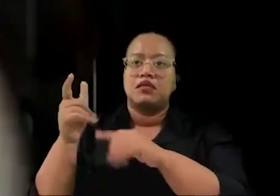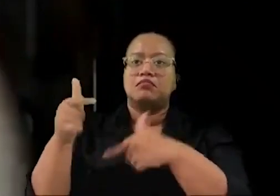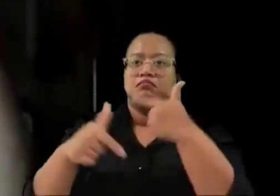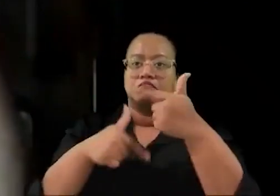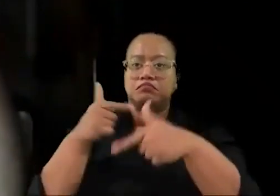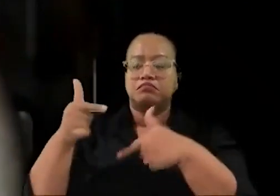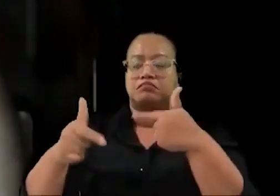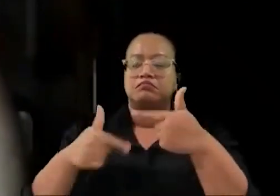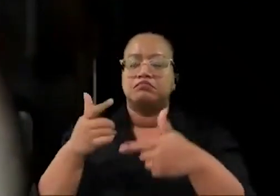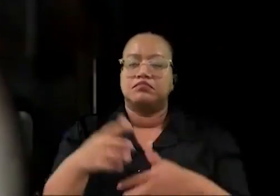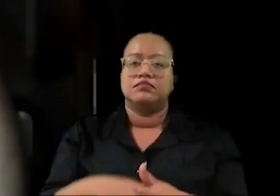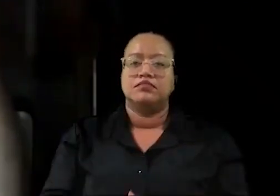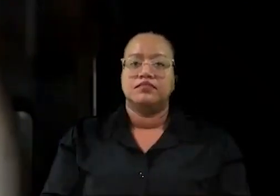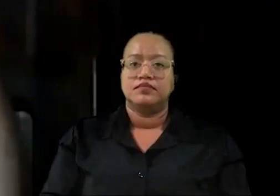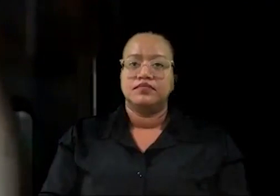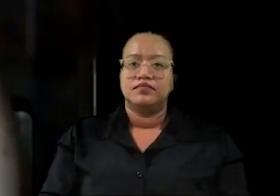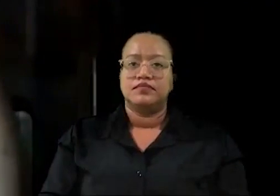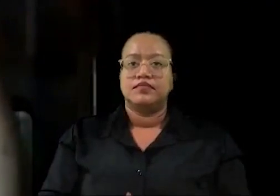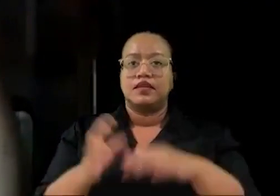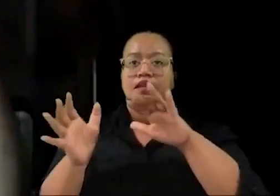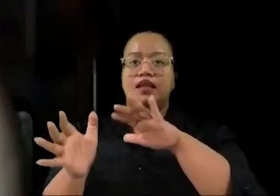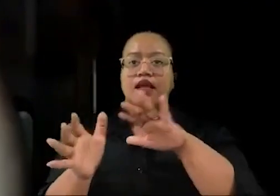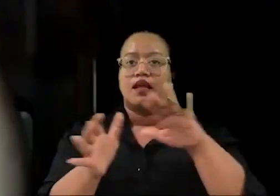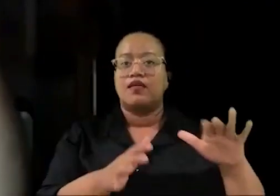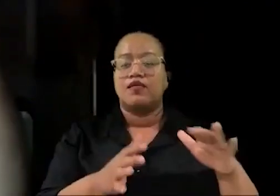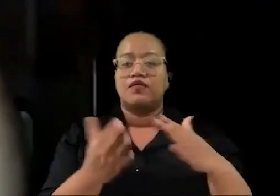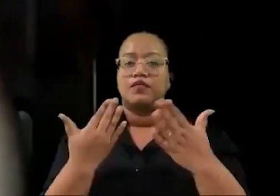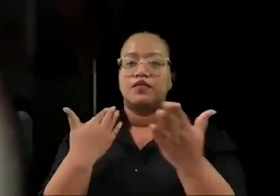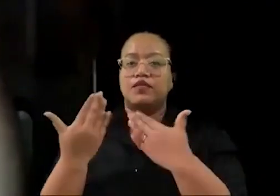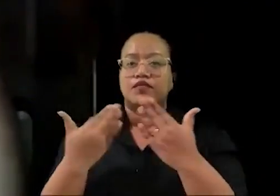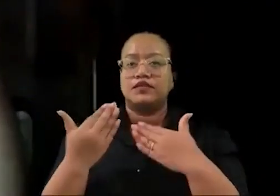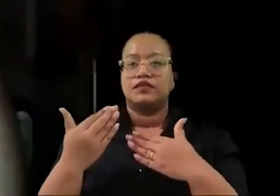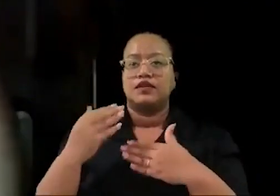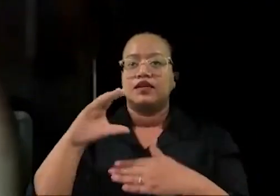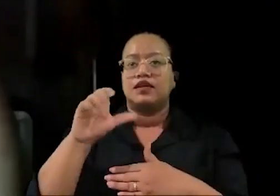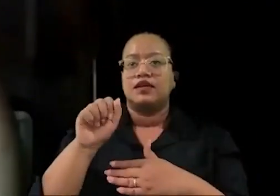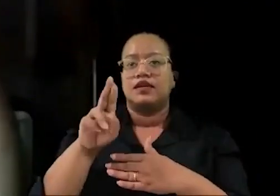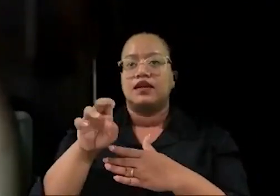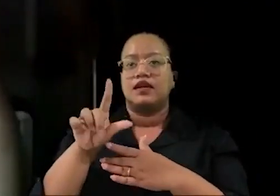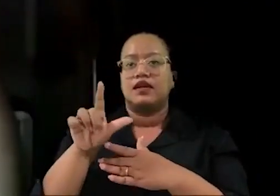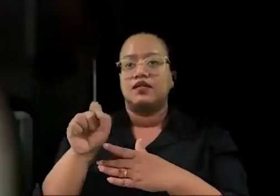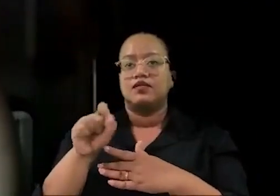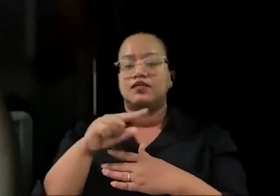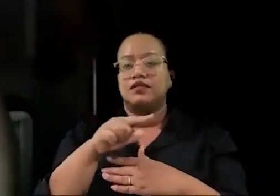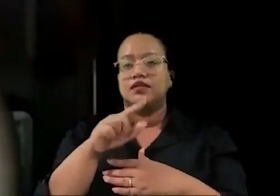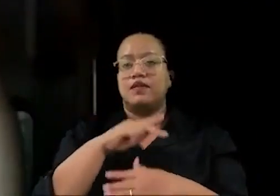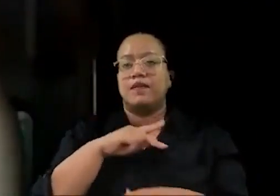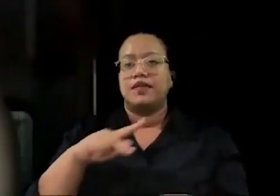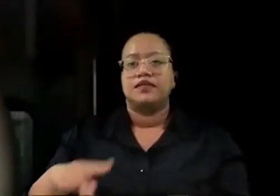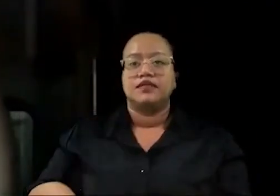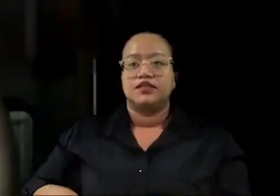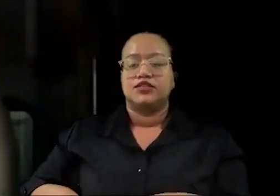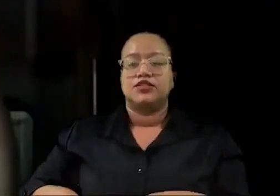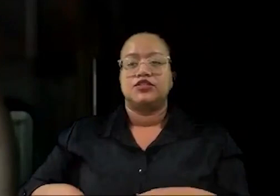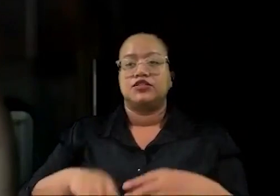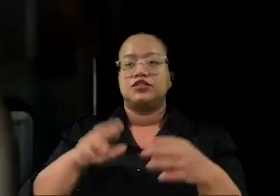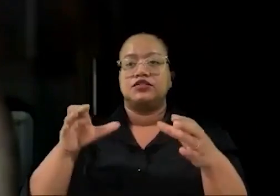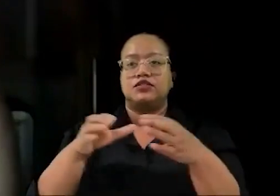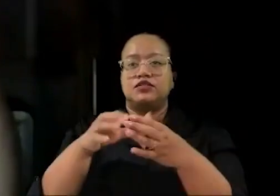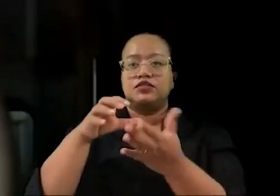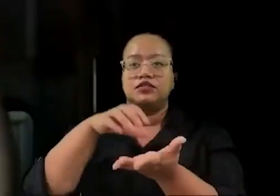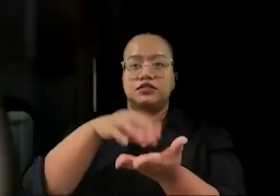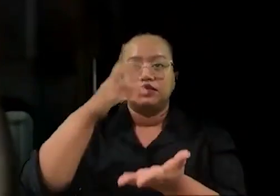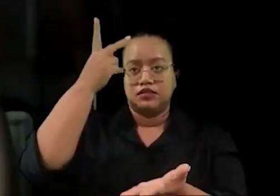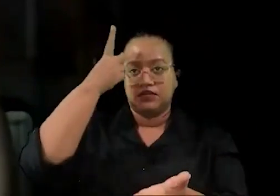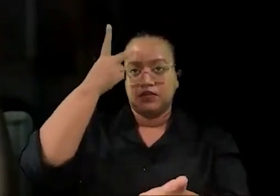é o presidente do nosso juizado aqui de São Paulo. Então, além disso, ele também